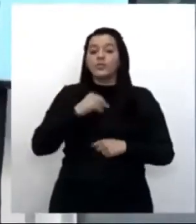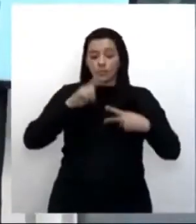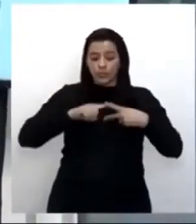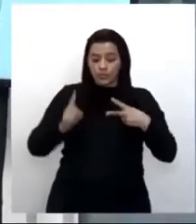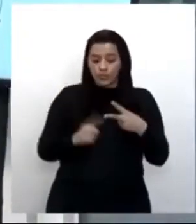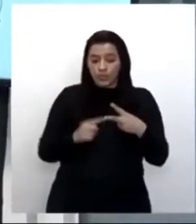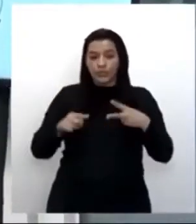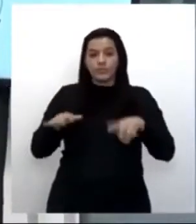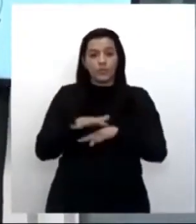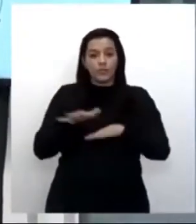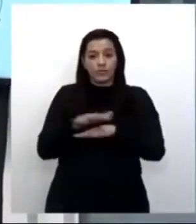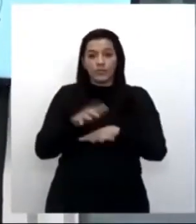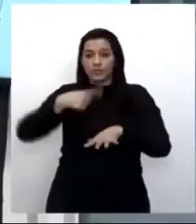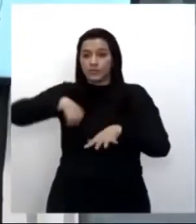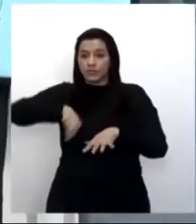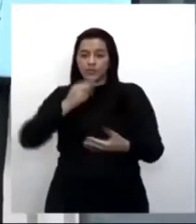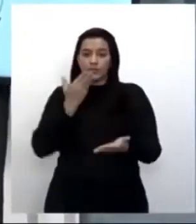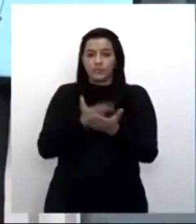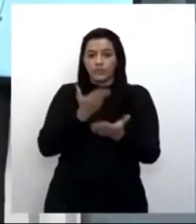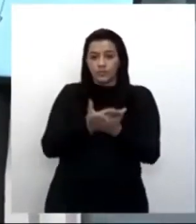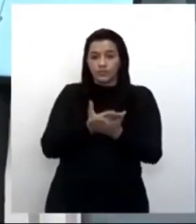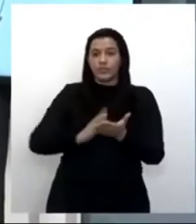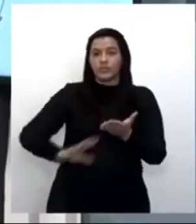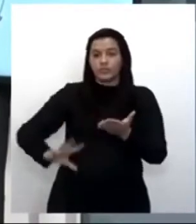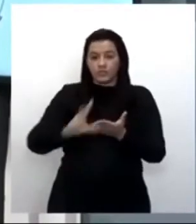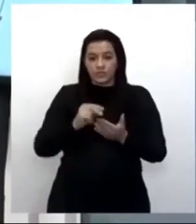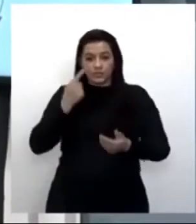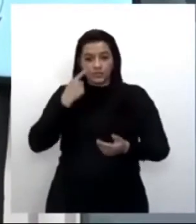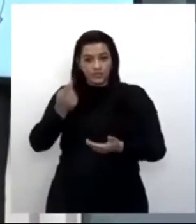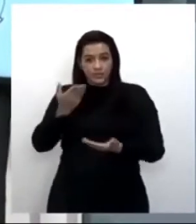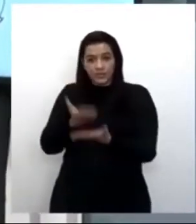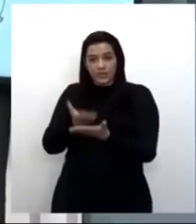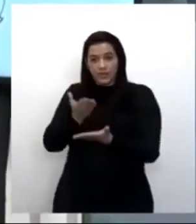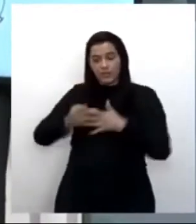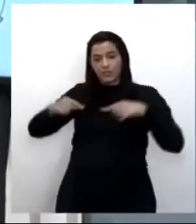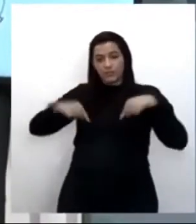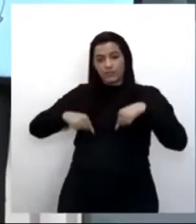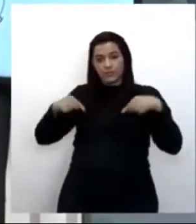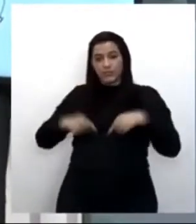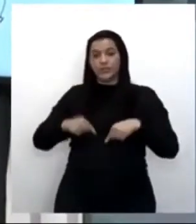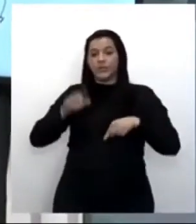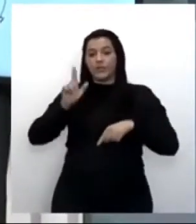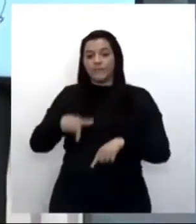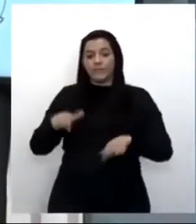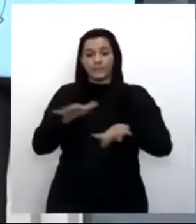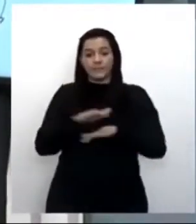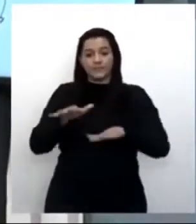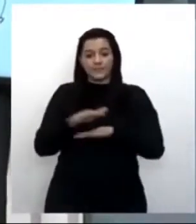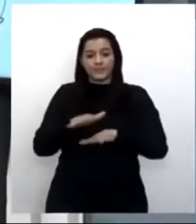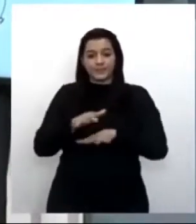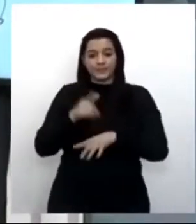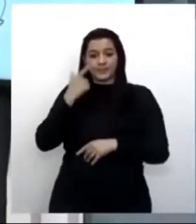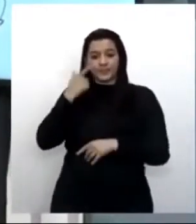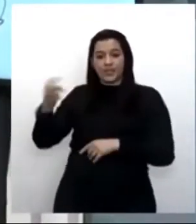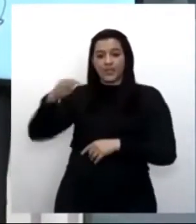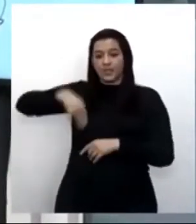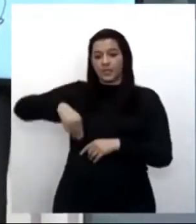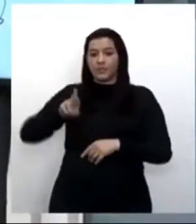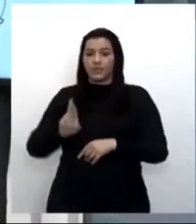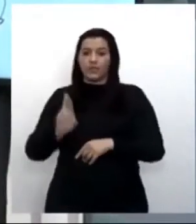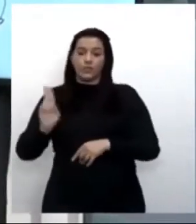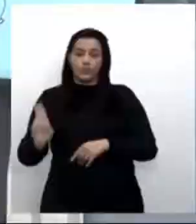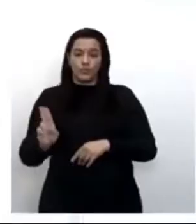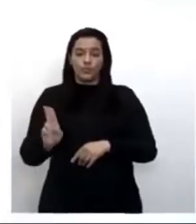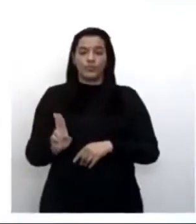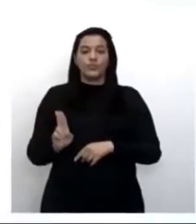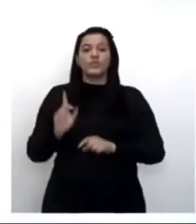a gente vai estudar um pouquinho com vocês, que vocês vão ver na aula de hoje também com o professor. Movimento retilíneo uniforme, ó, MRU.